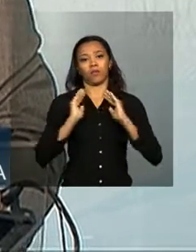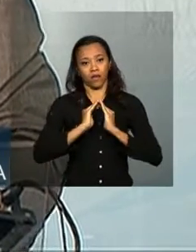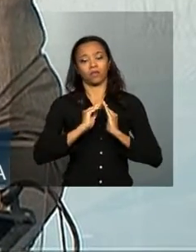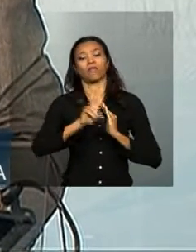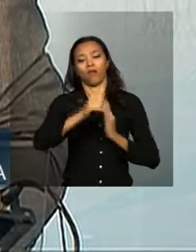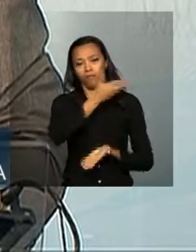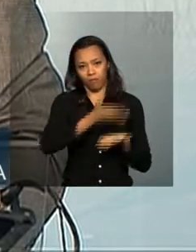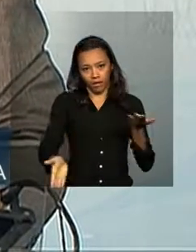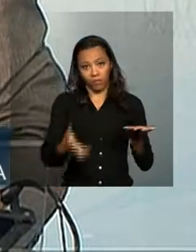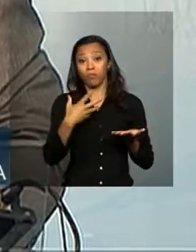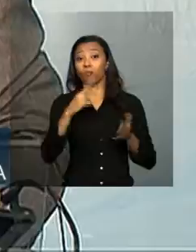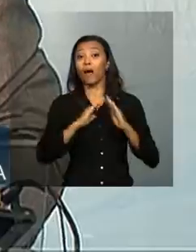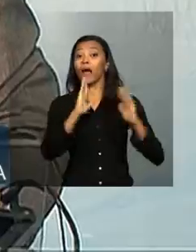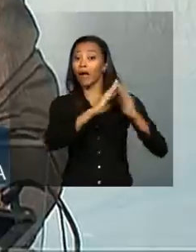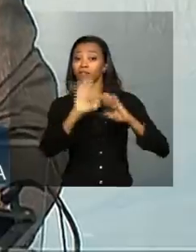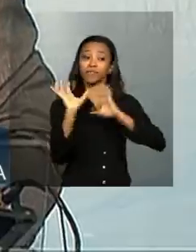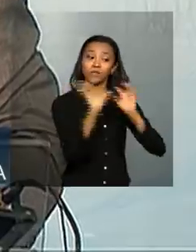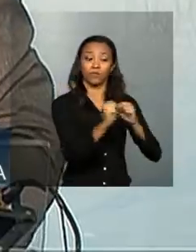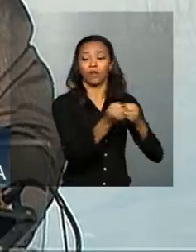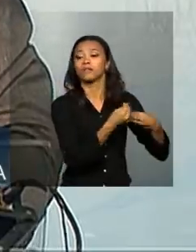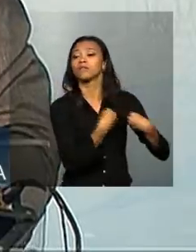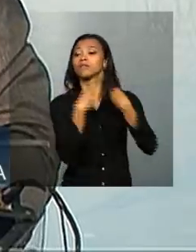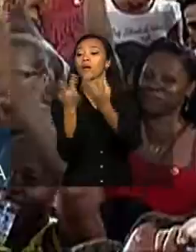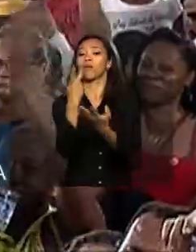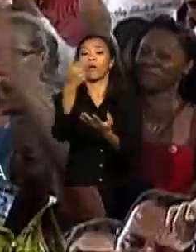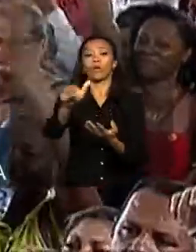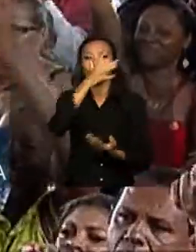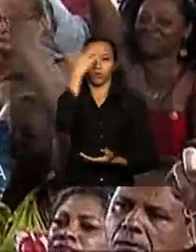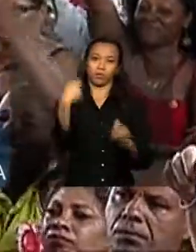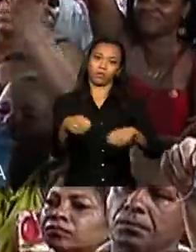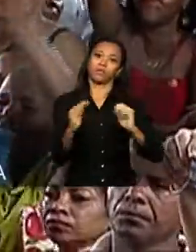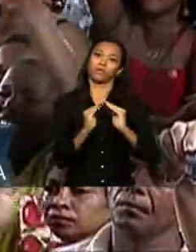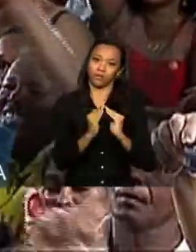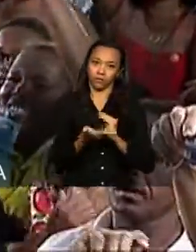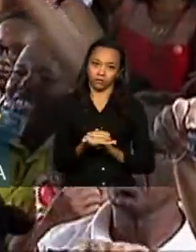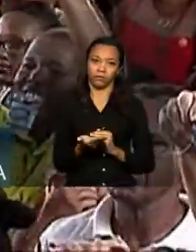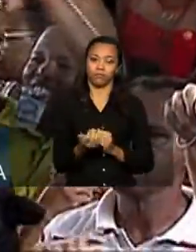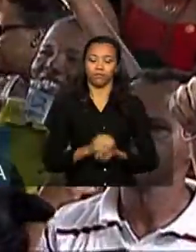porque a casa vai ser tomada e entregue para quem precisa.